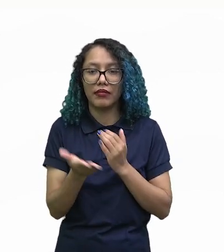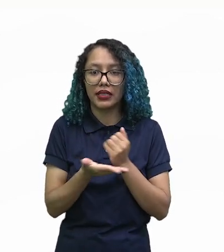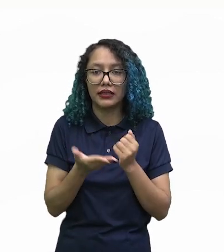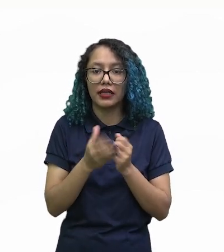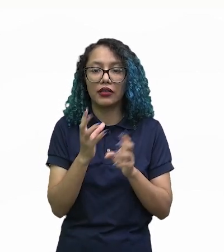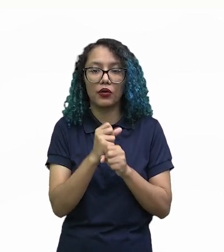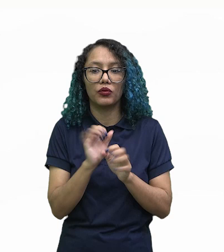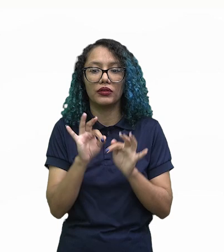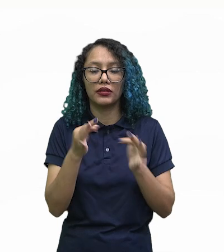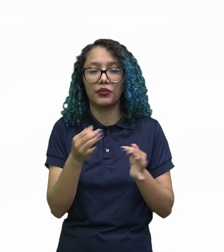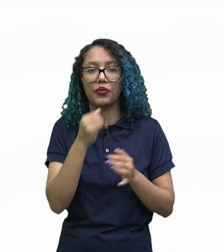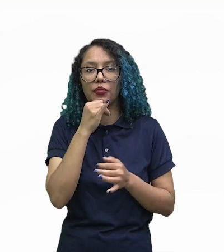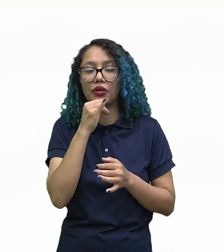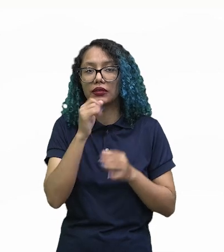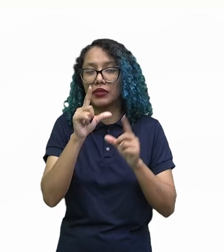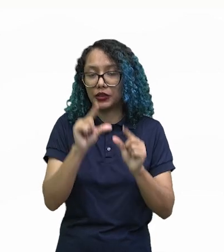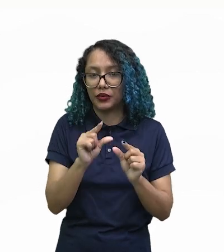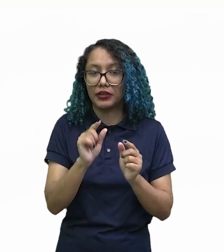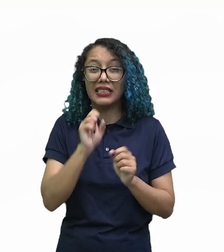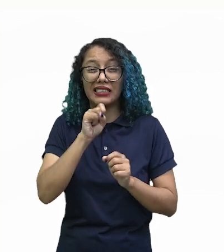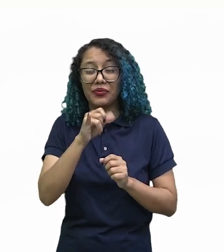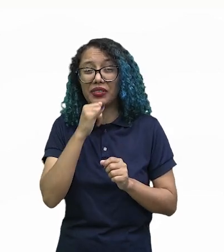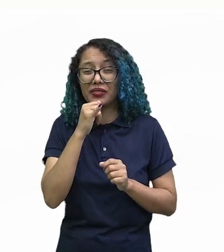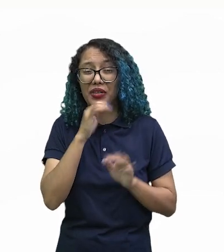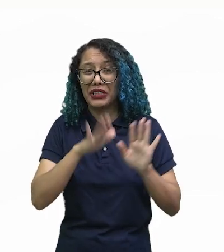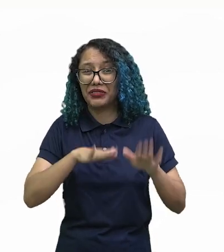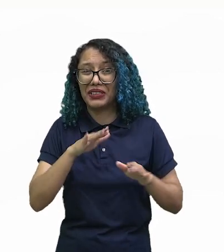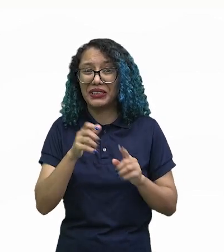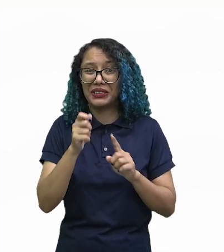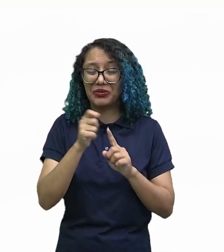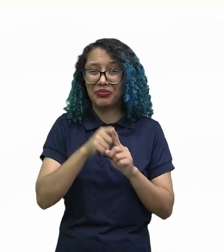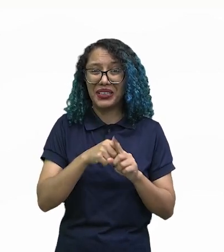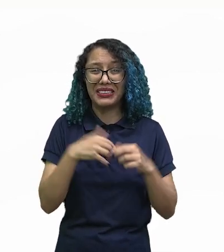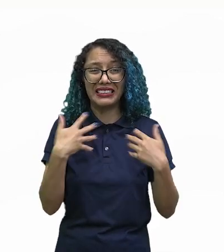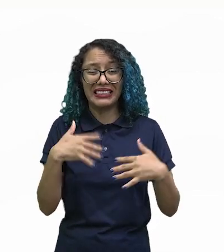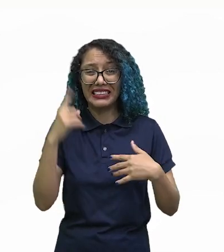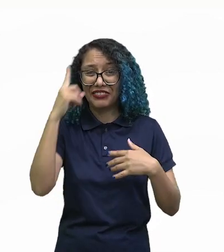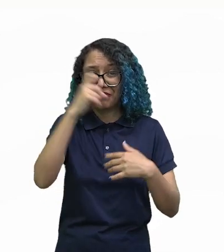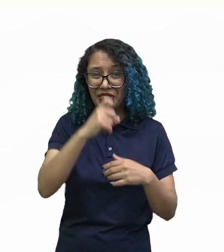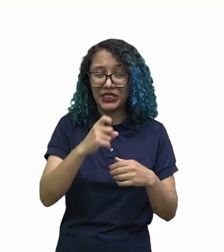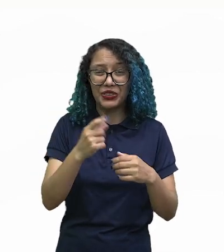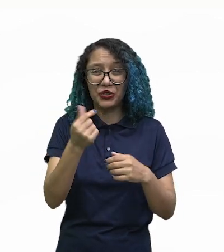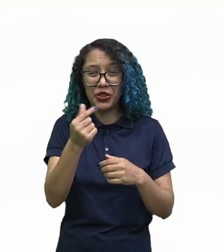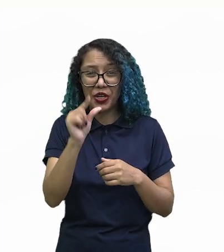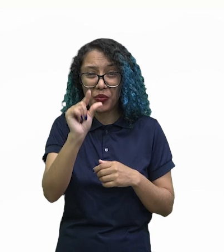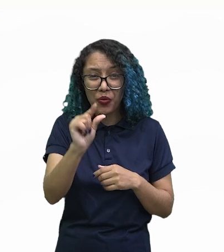exemplo? Meio de mês, apertou, está sem nenhum dinheiro no bolso e você